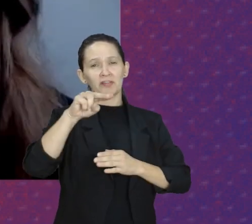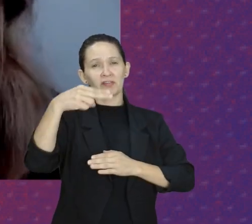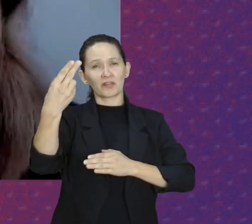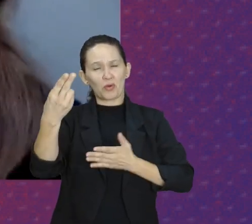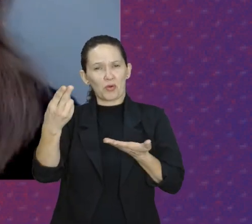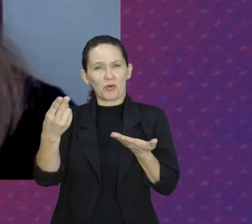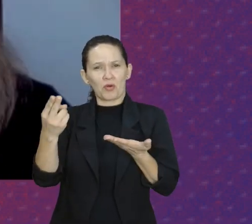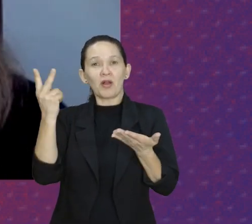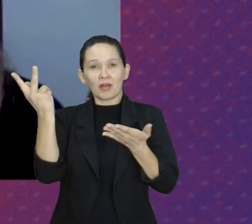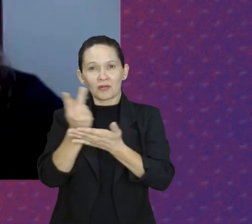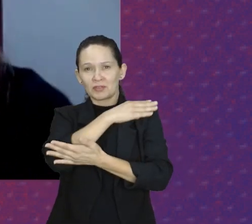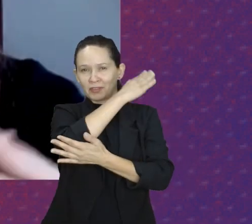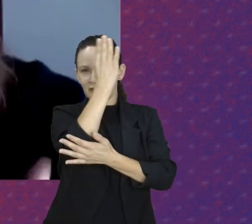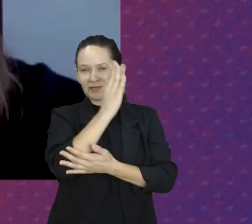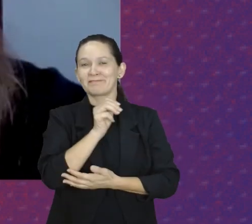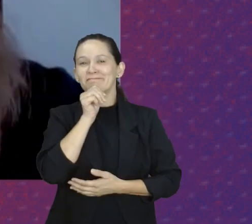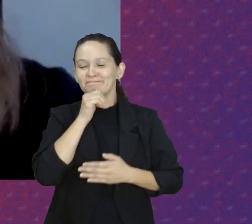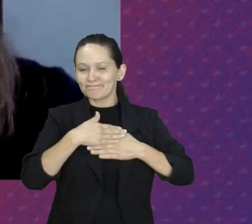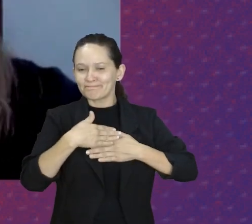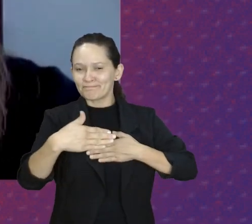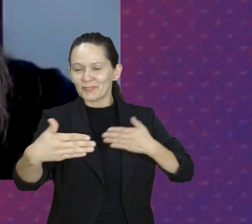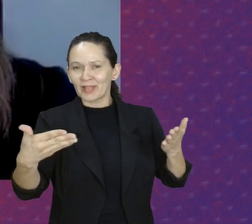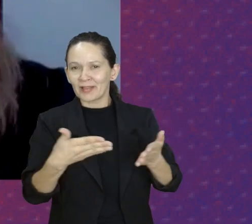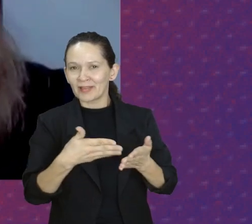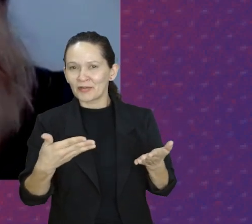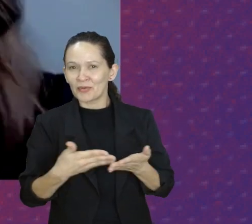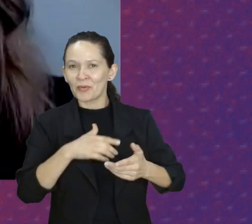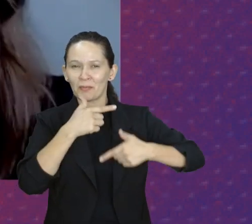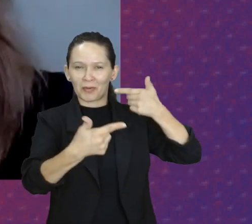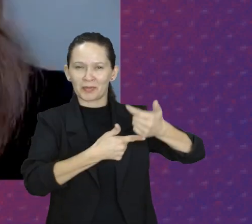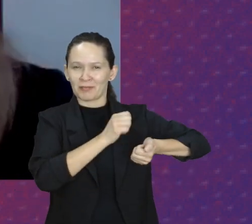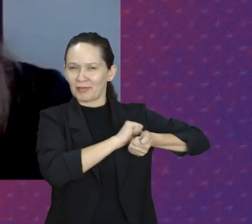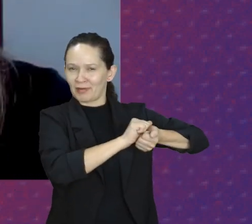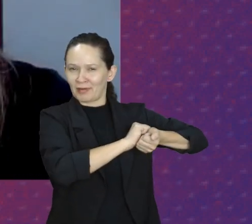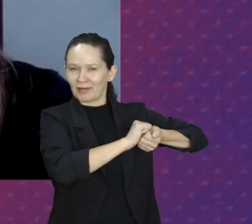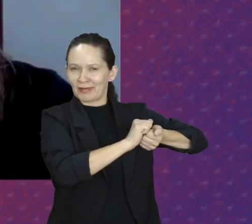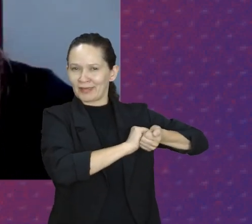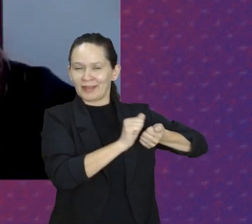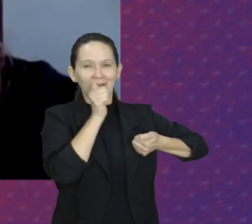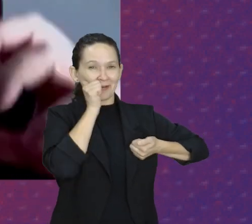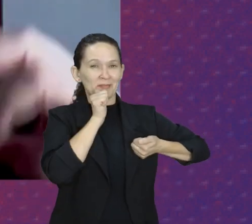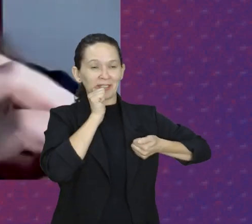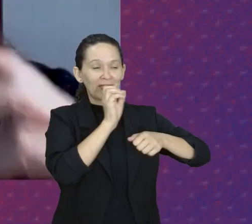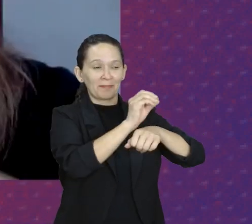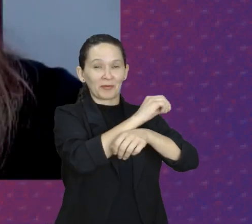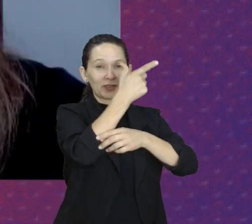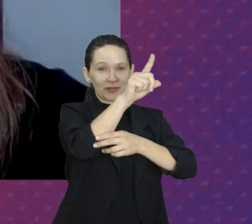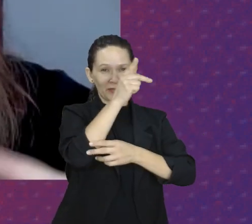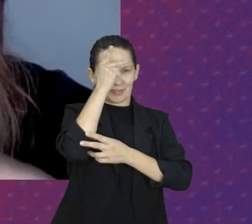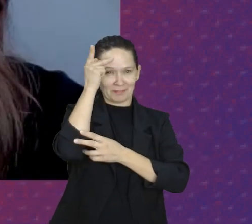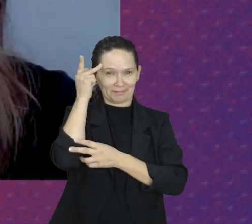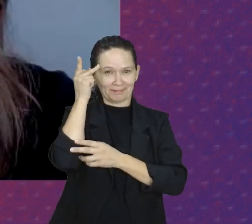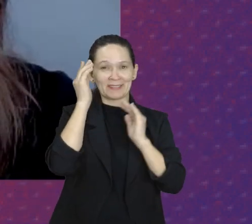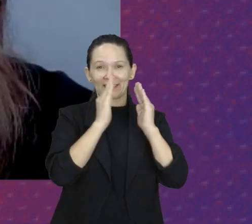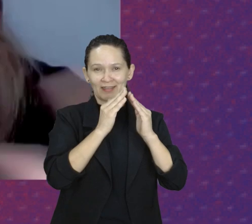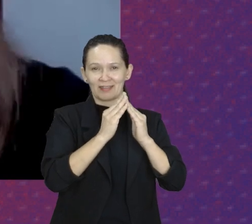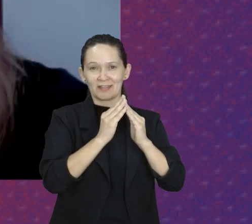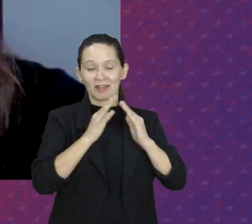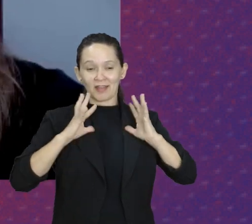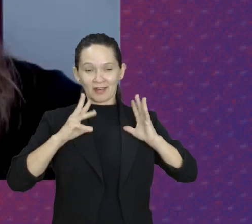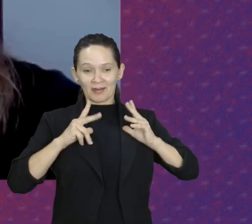acontece muito no Brasil ainda, né, pode ser uma trabalhadora doméstica, a limpeza da casa ela vai